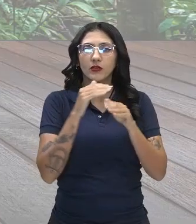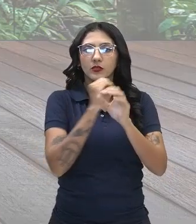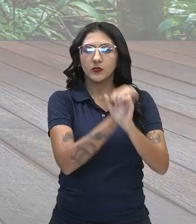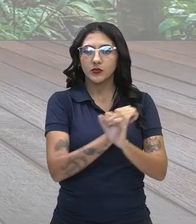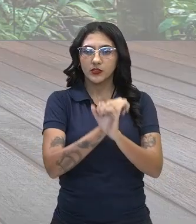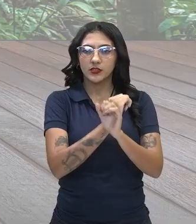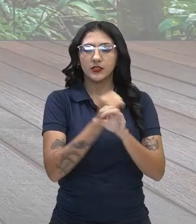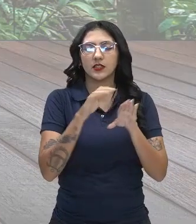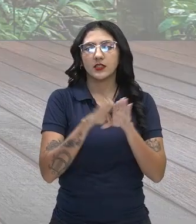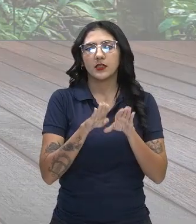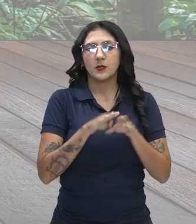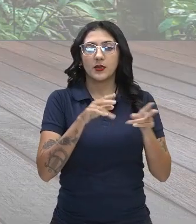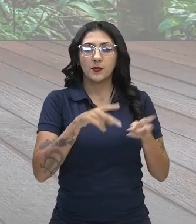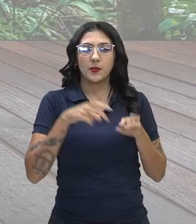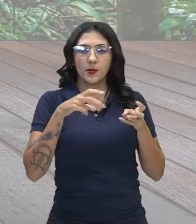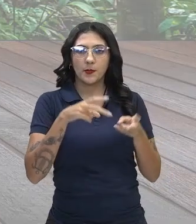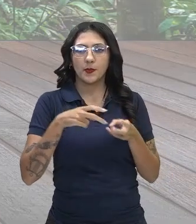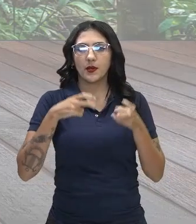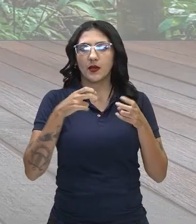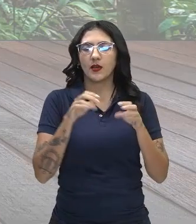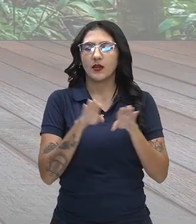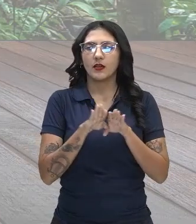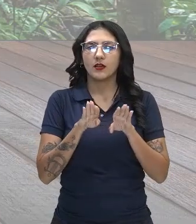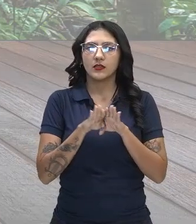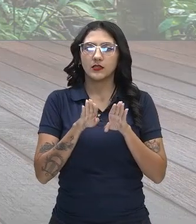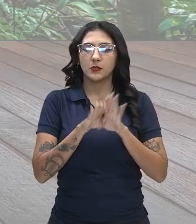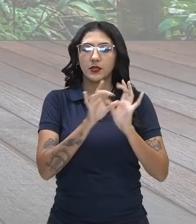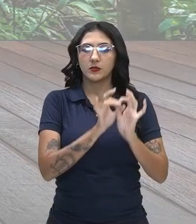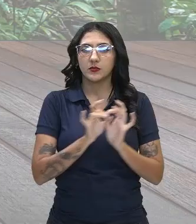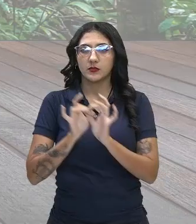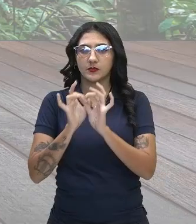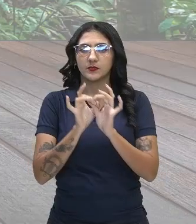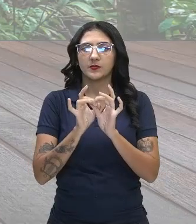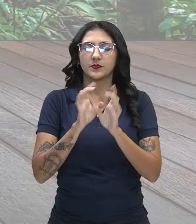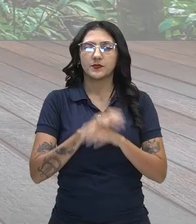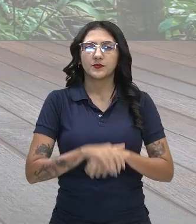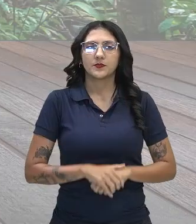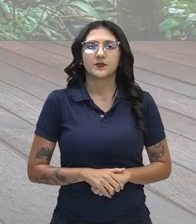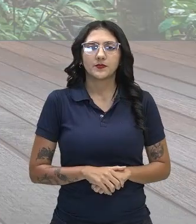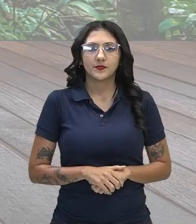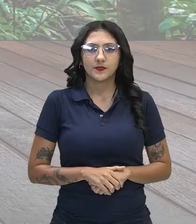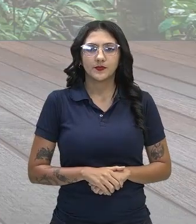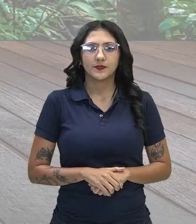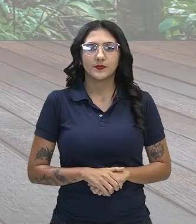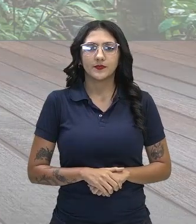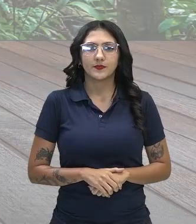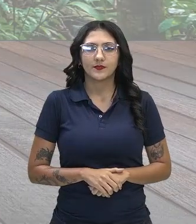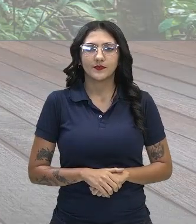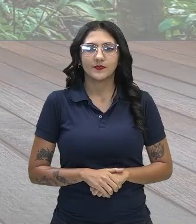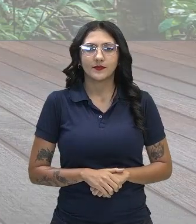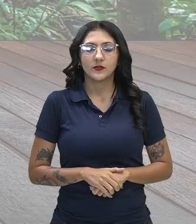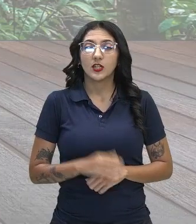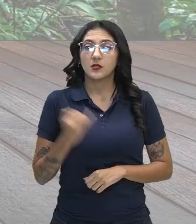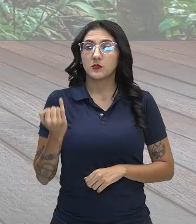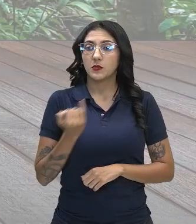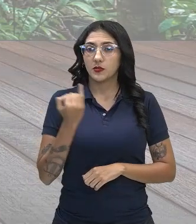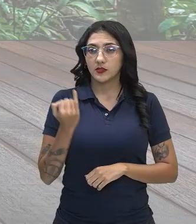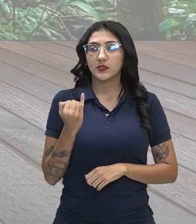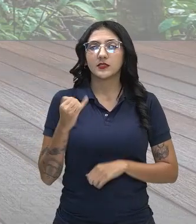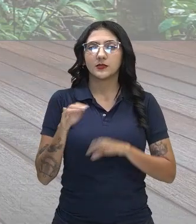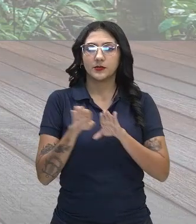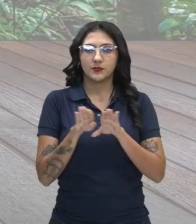de explorar e integrar a região ao restante do país. E é importante, gente, a gente analisar como é que